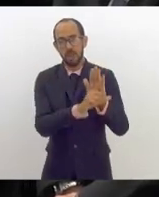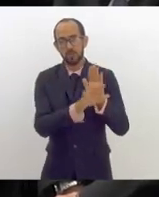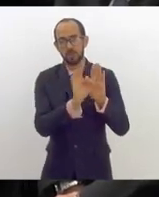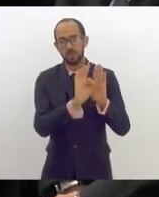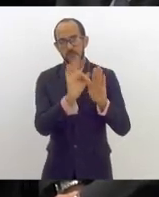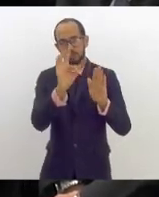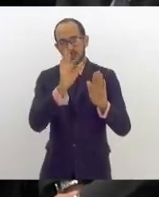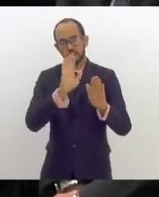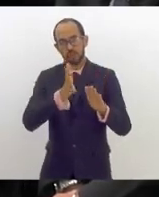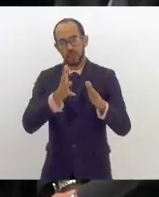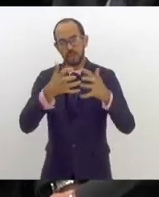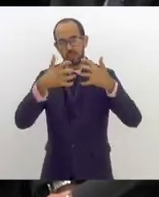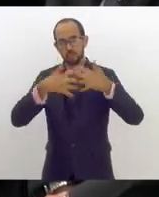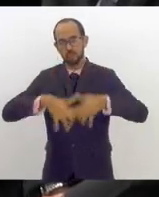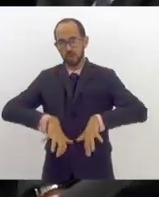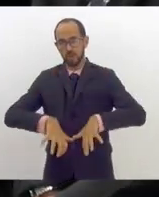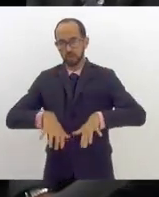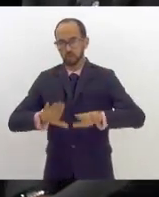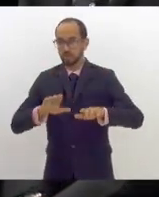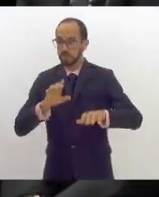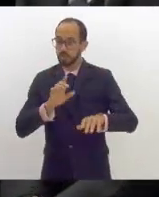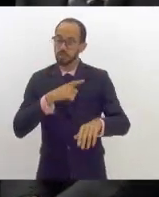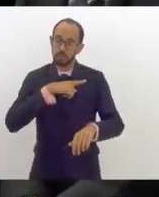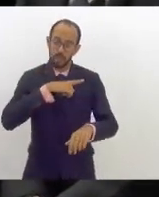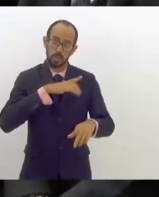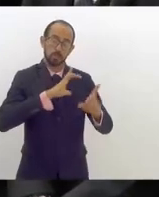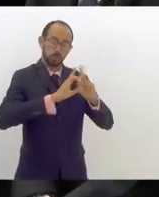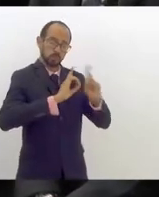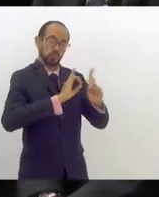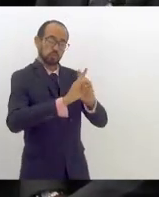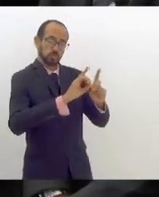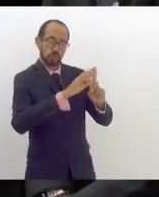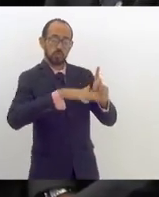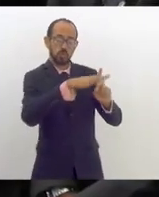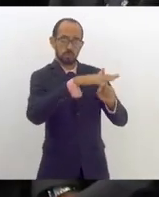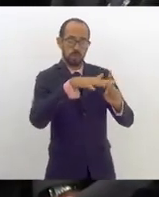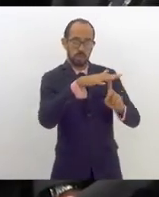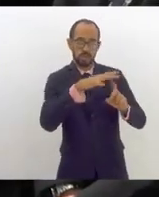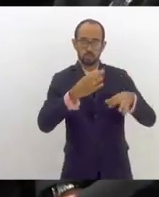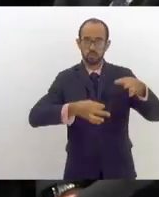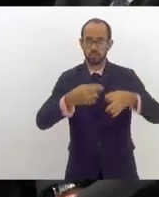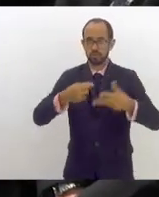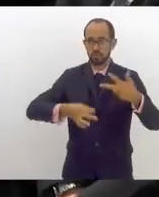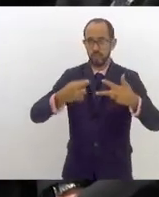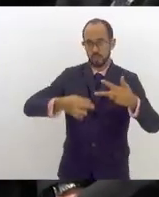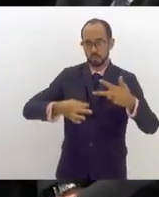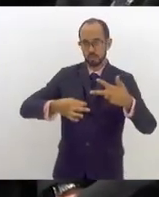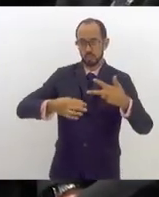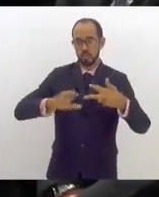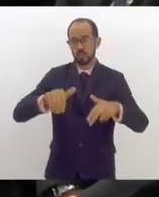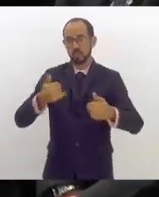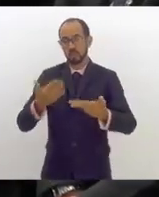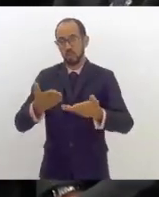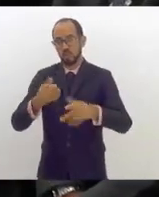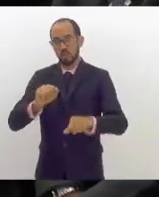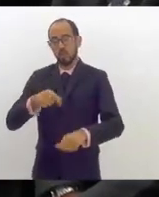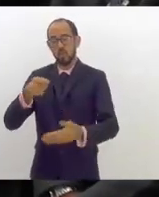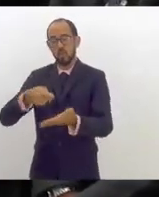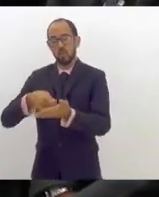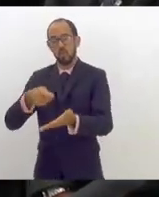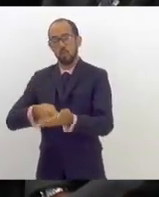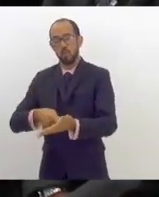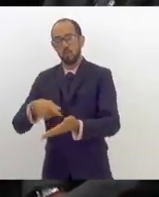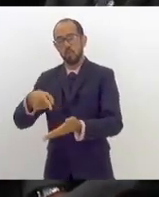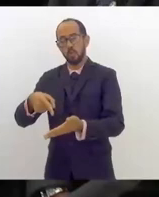já estava em vigência e que está sendo discutida no âmbito do Judiciário então o dever do Parlamento além de fiscalizar de propor